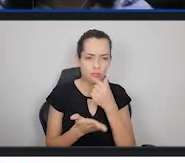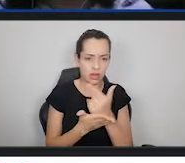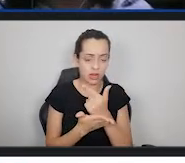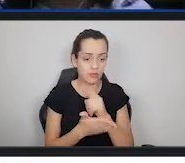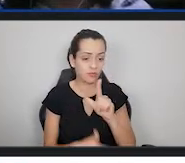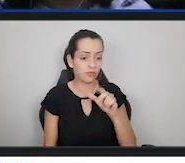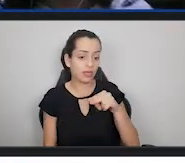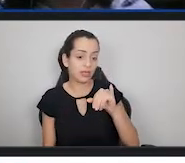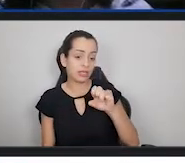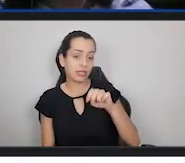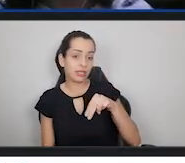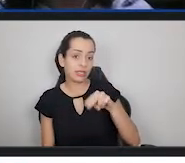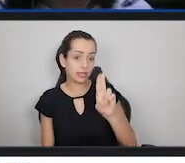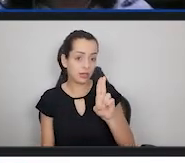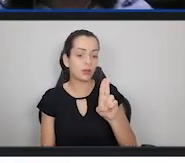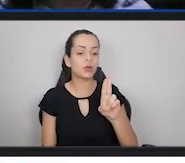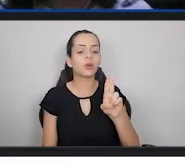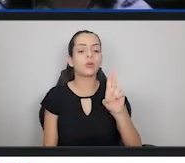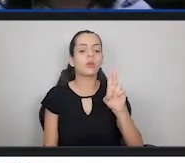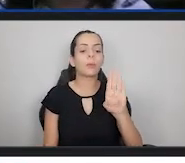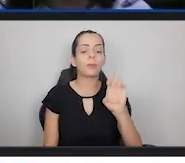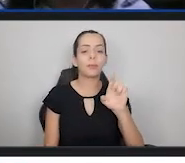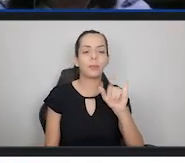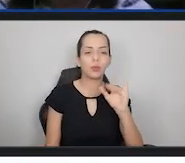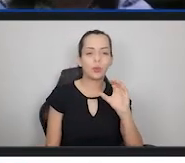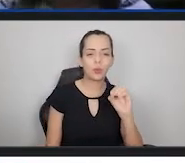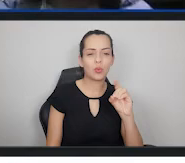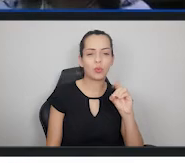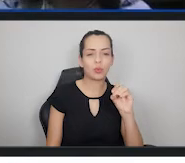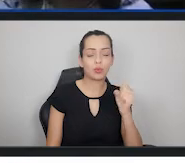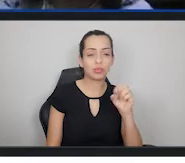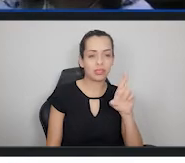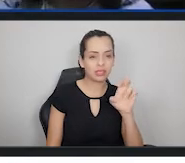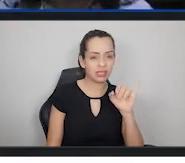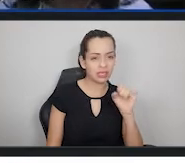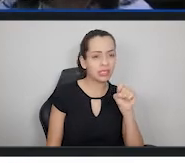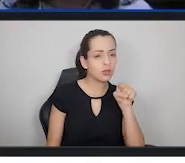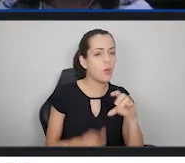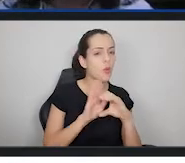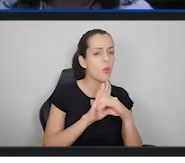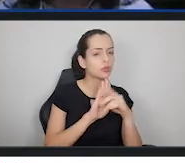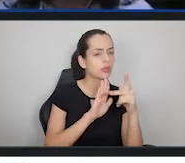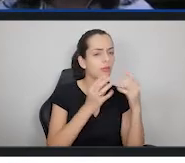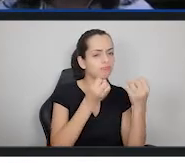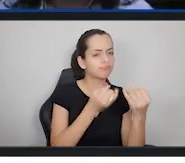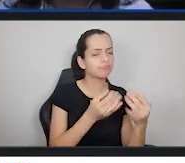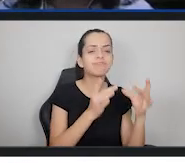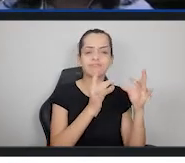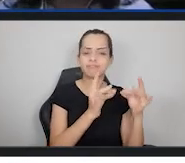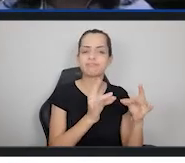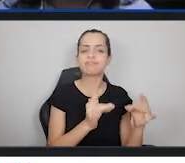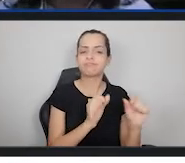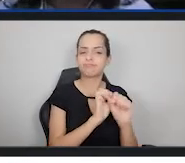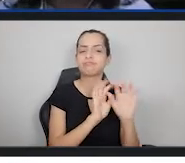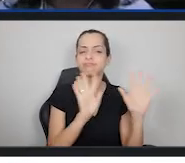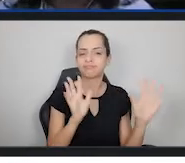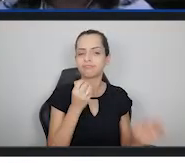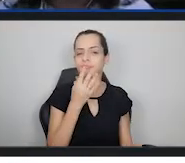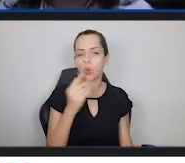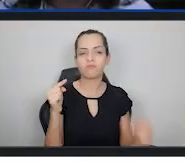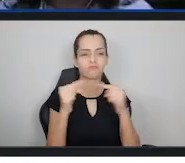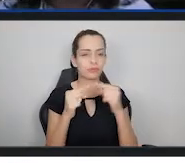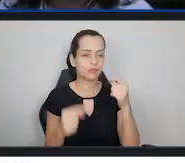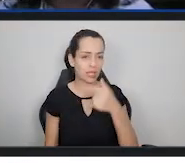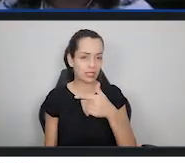dado pelo Linneu Bellico dos Reis, ele vai além desse conceito técnico, que eu falei aí no início.